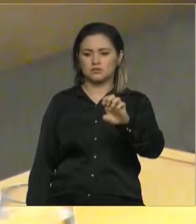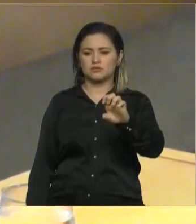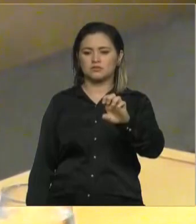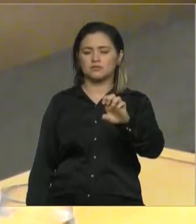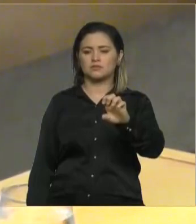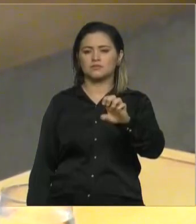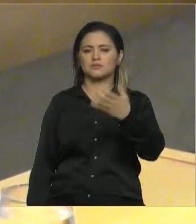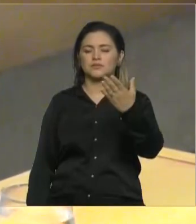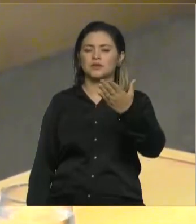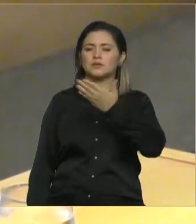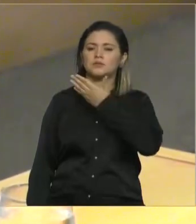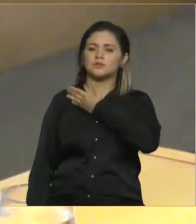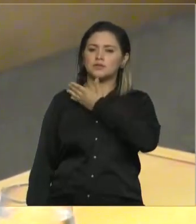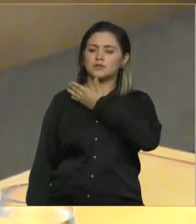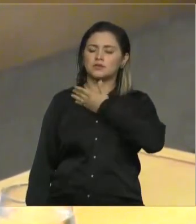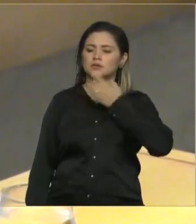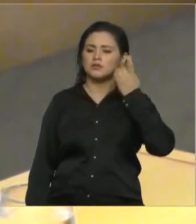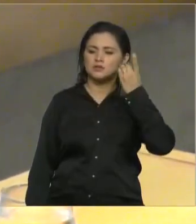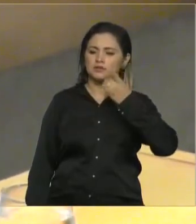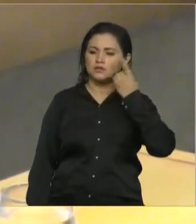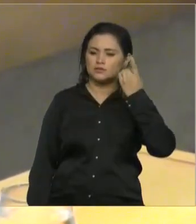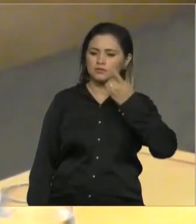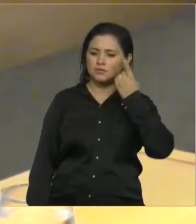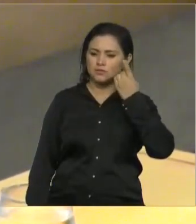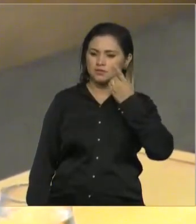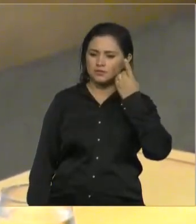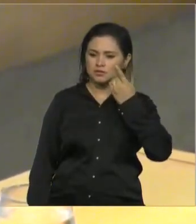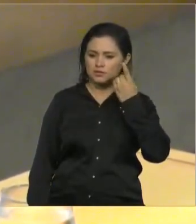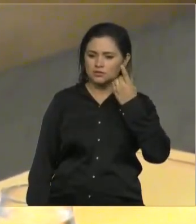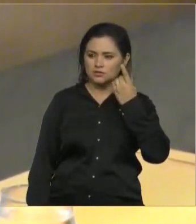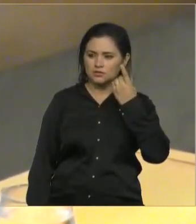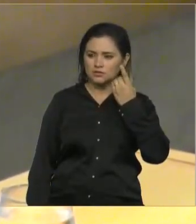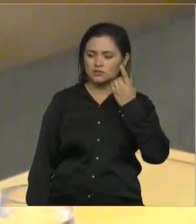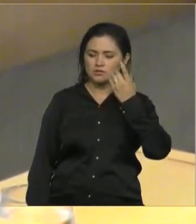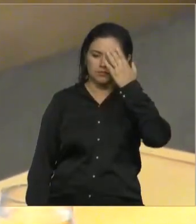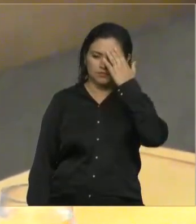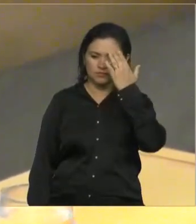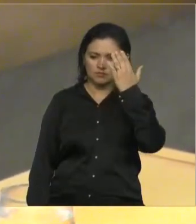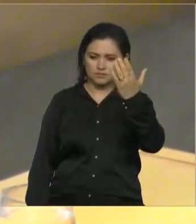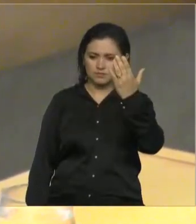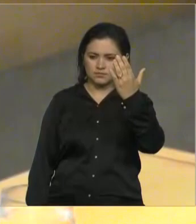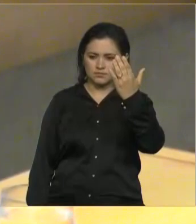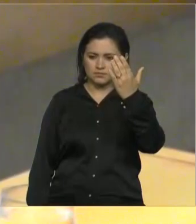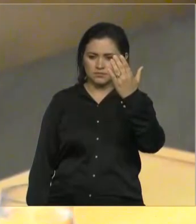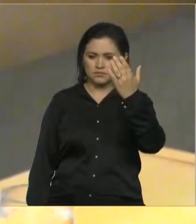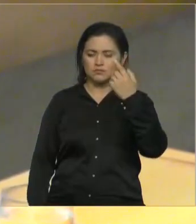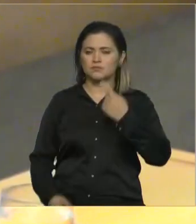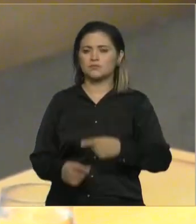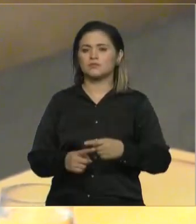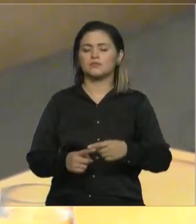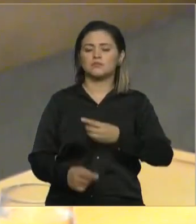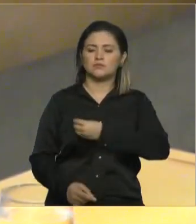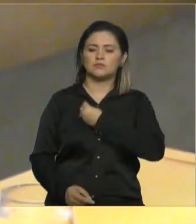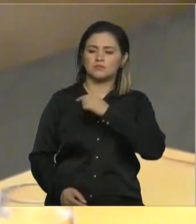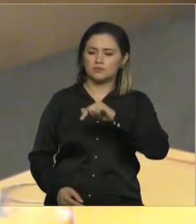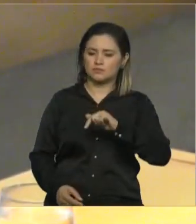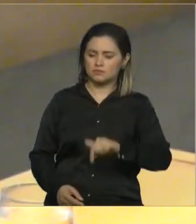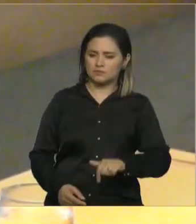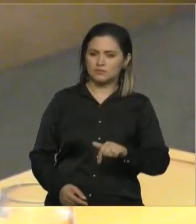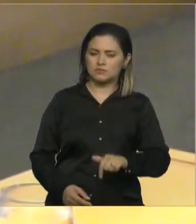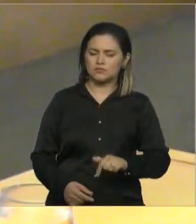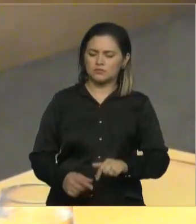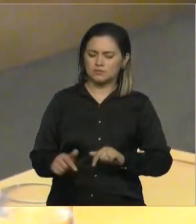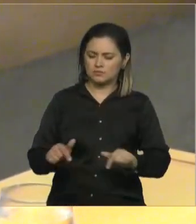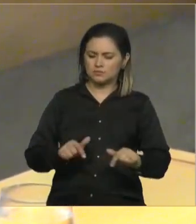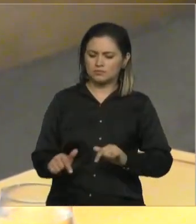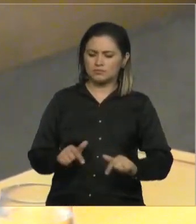amiga parlamentar, deputada Andréia Rezende. Muito obrigado. Muito obrigado por estar nessa legislatura conosco, que todos os dias aprendemos com a